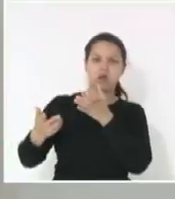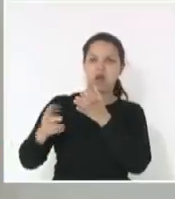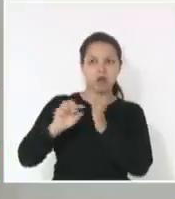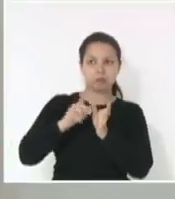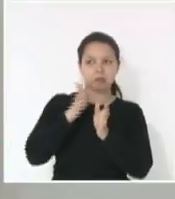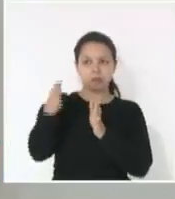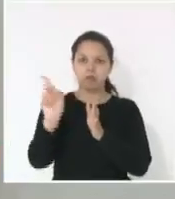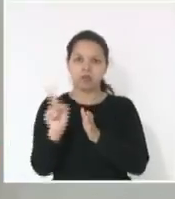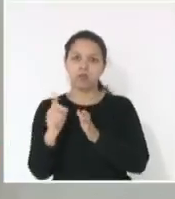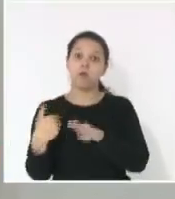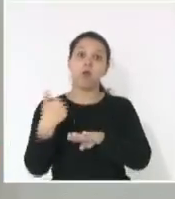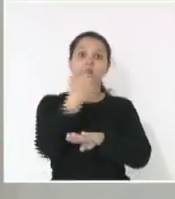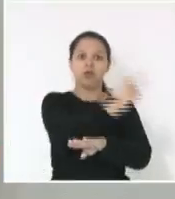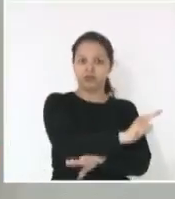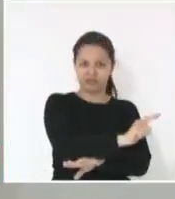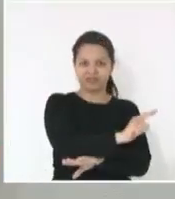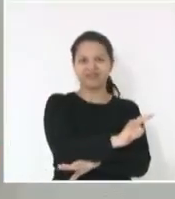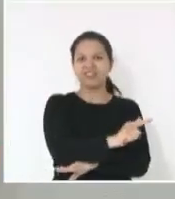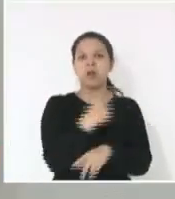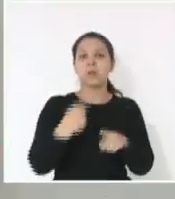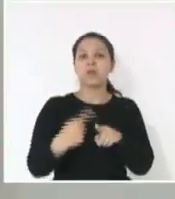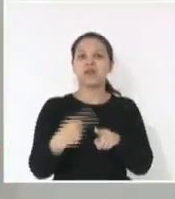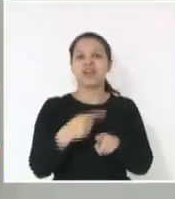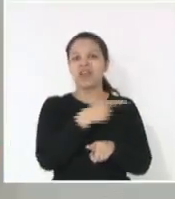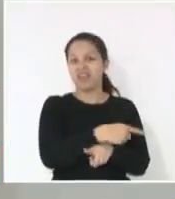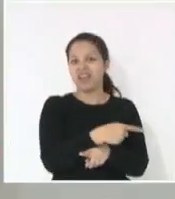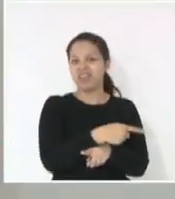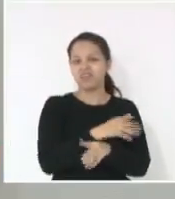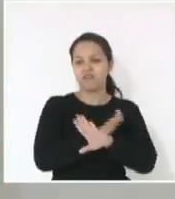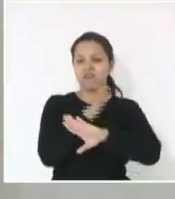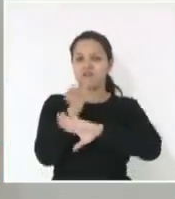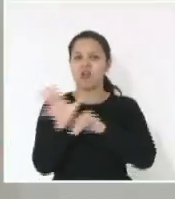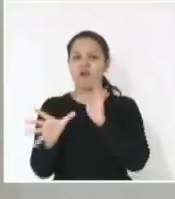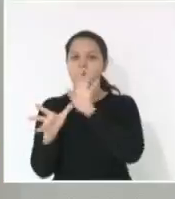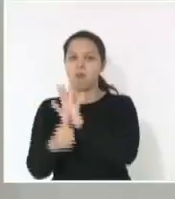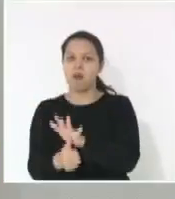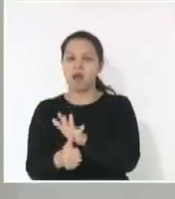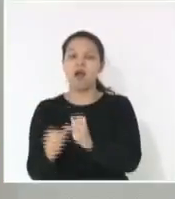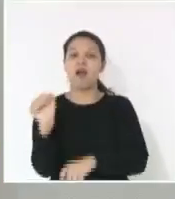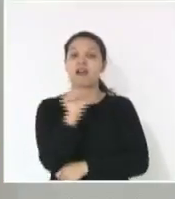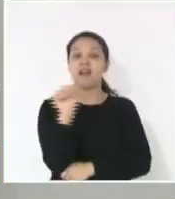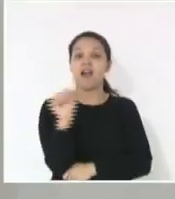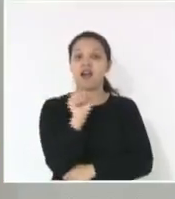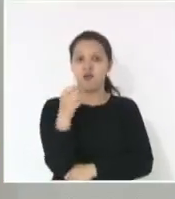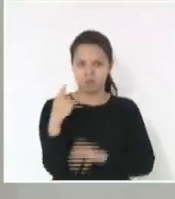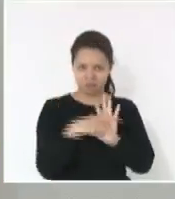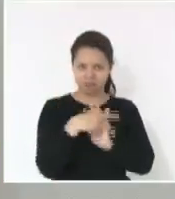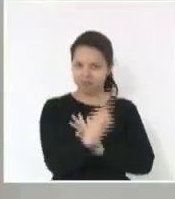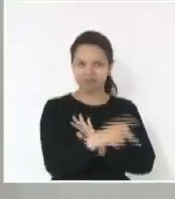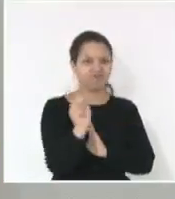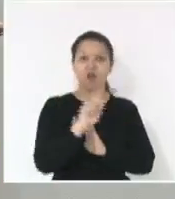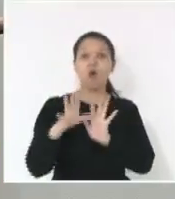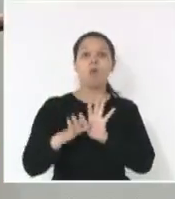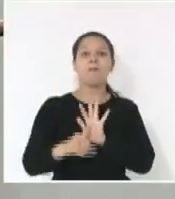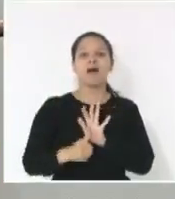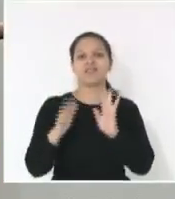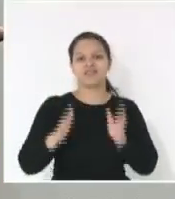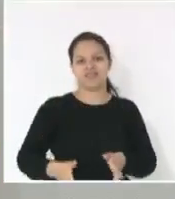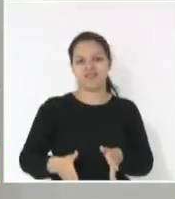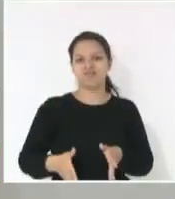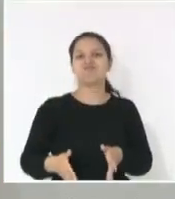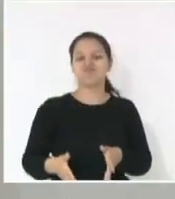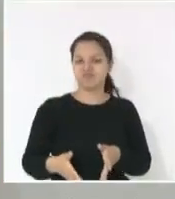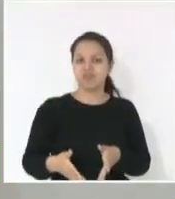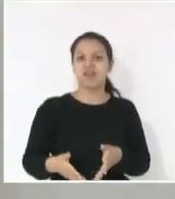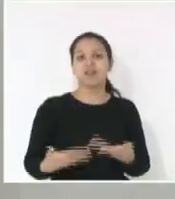usam normalmente para o roubo veículos roubados na semana, nos 15 dias anteriores, para daí praticar o